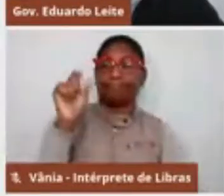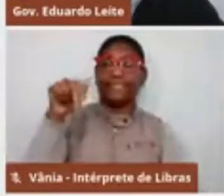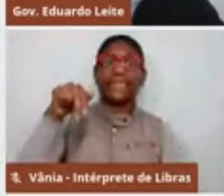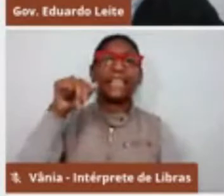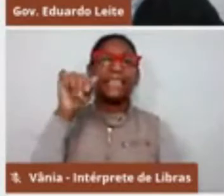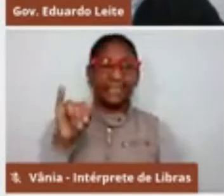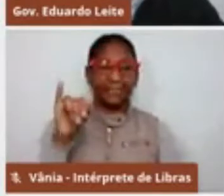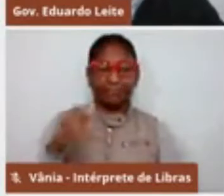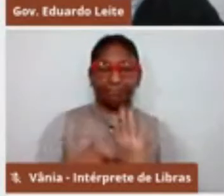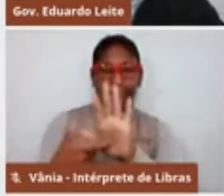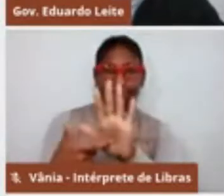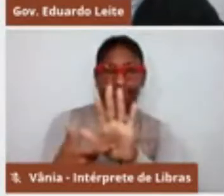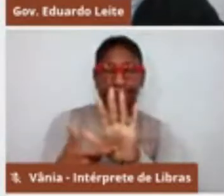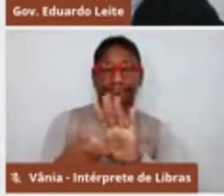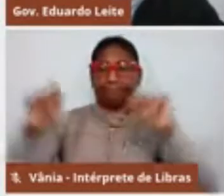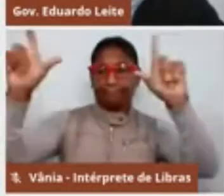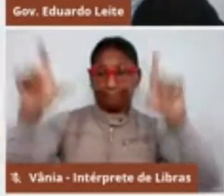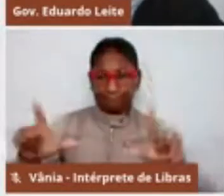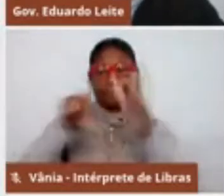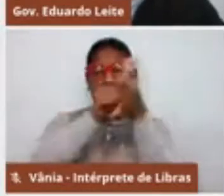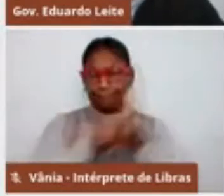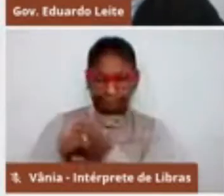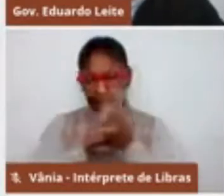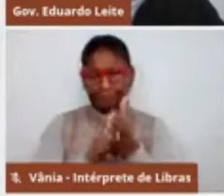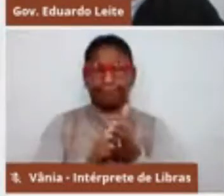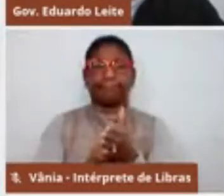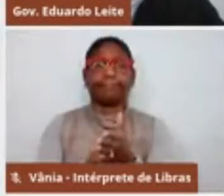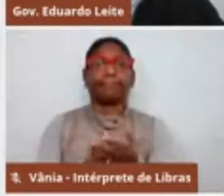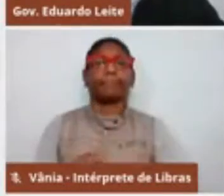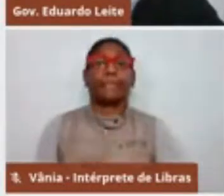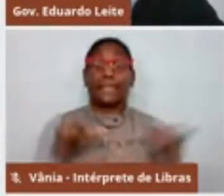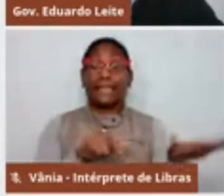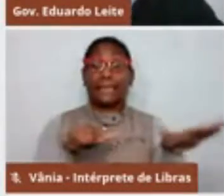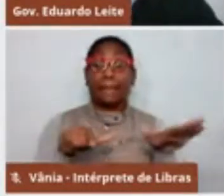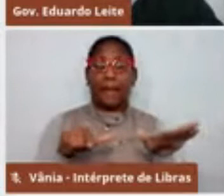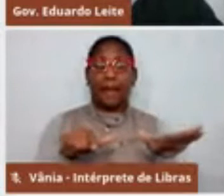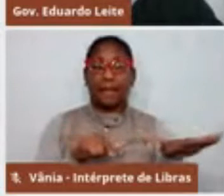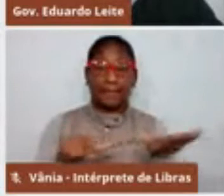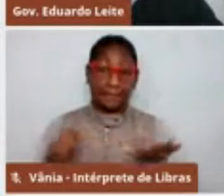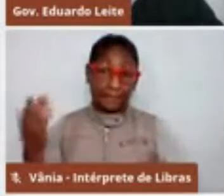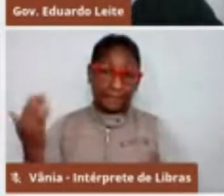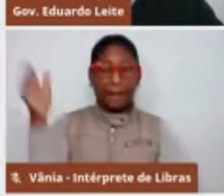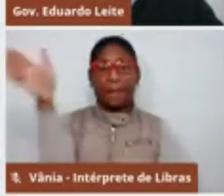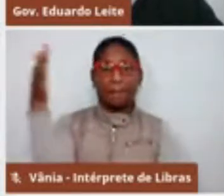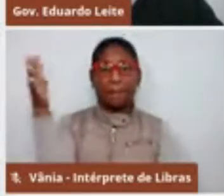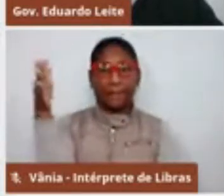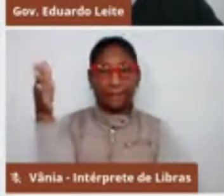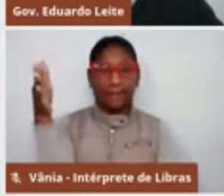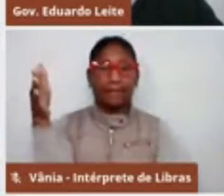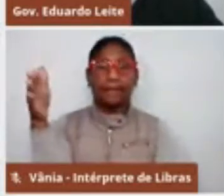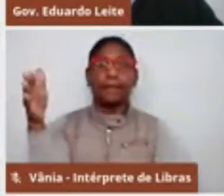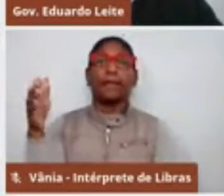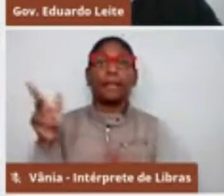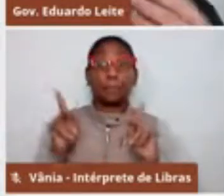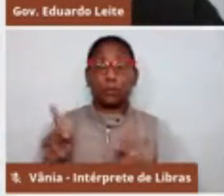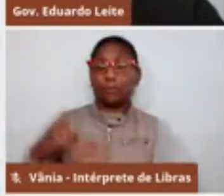tela a análise de recursos desta semana das bandeiras vigentes